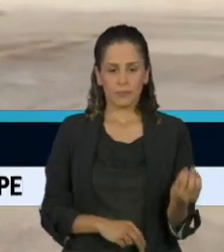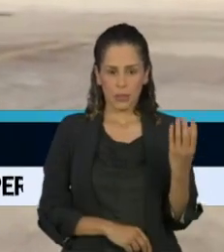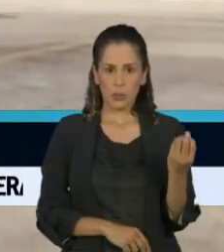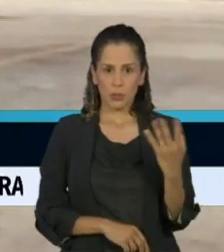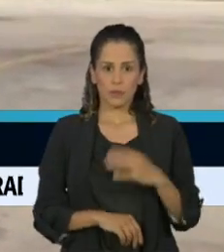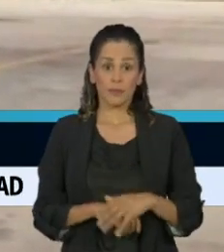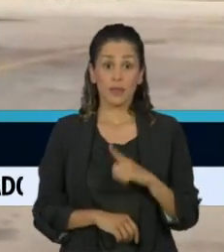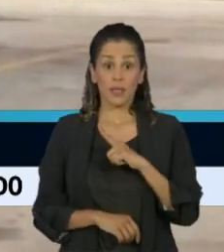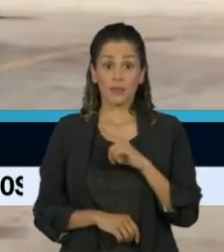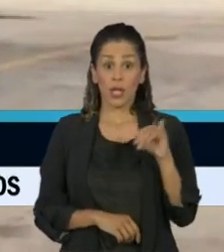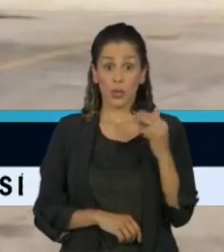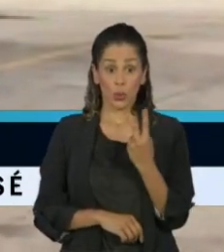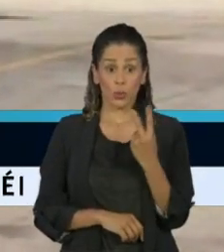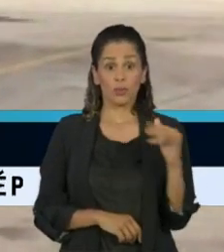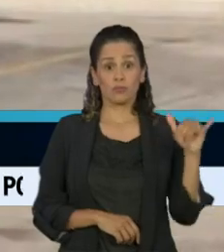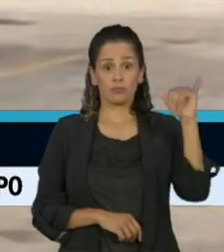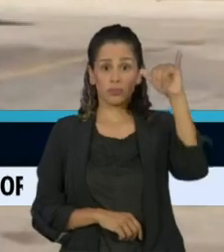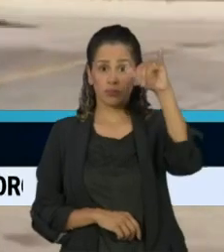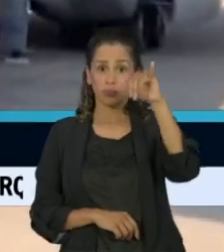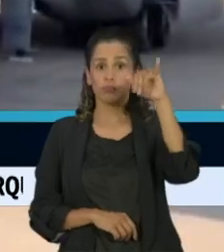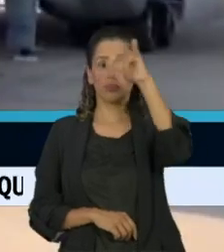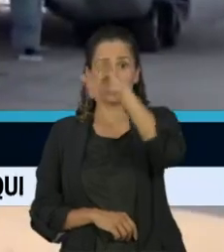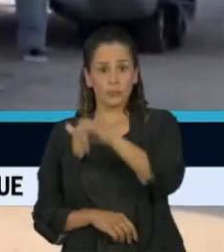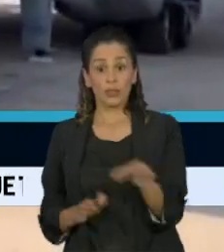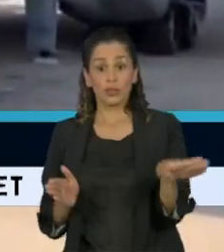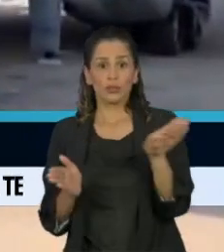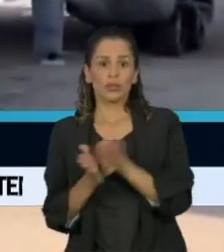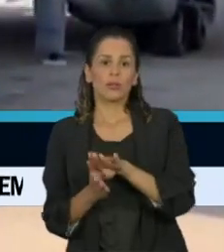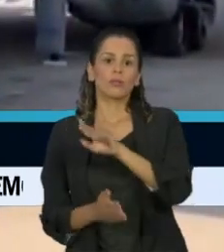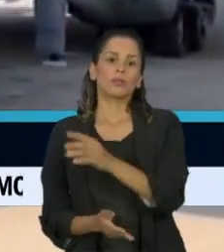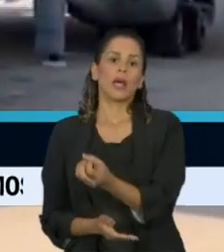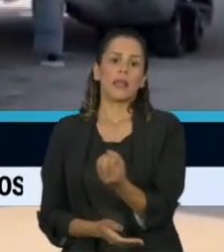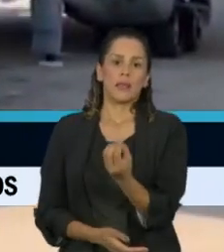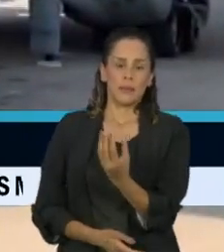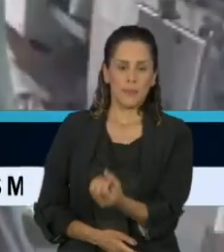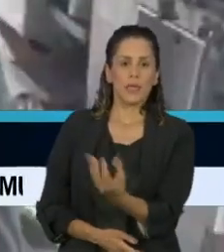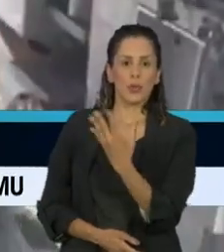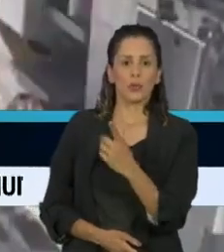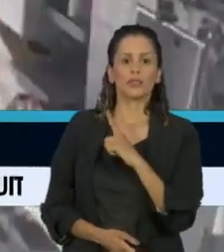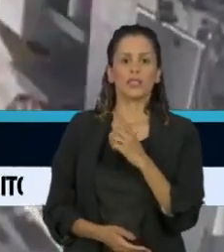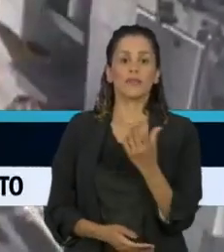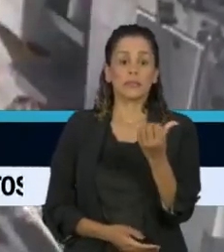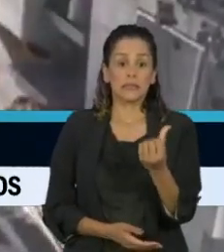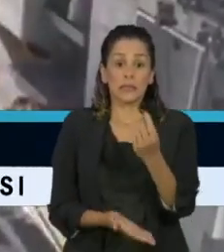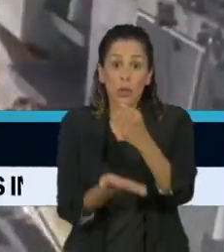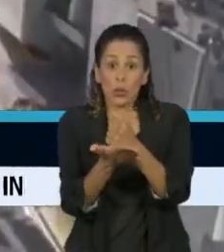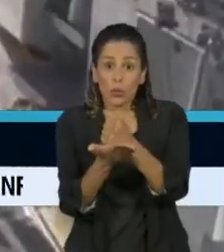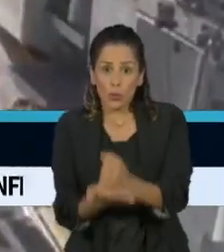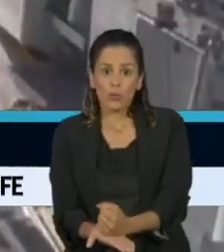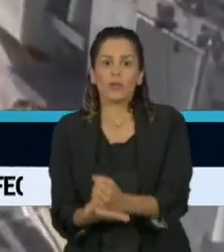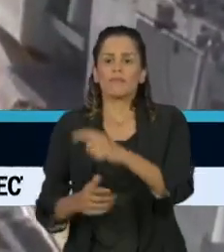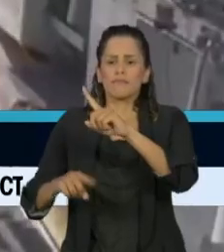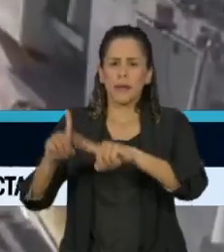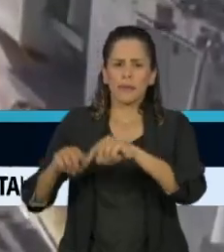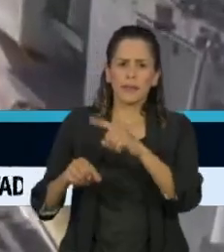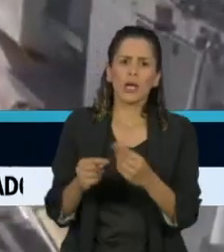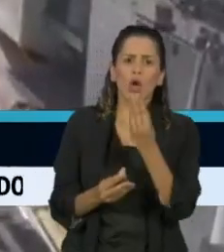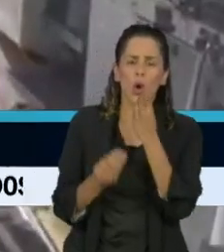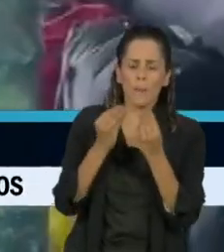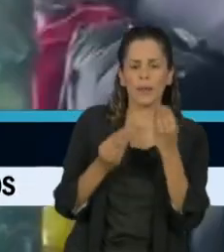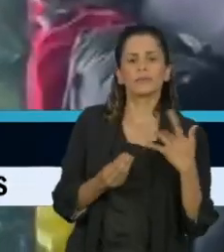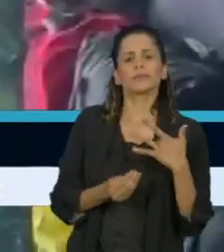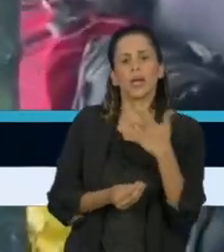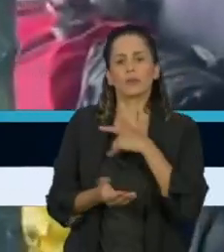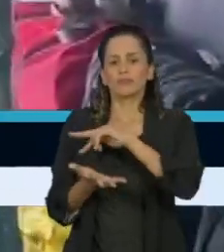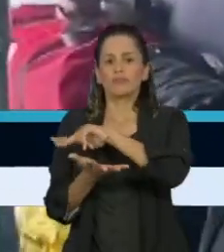Força Aérea Brasileira chegaram à capital libanesa com 6 toneladas de alimentos, remédios e equipamentos de saúde, doados